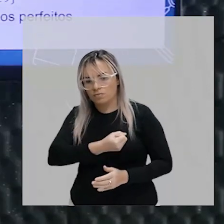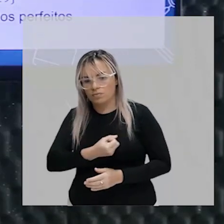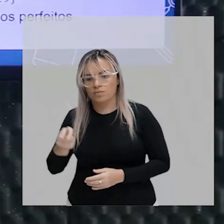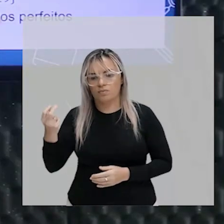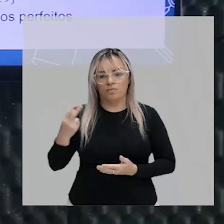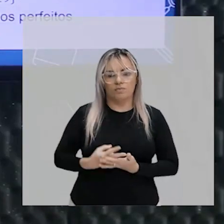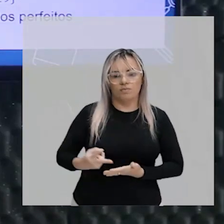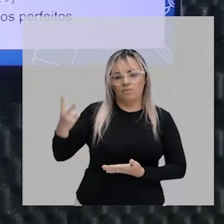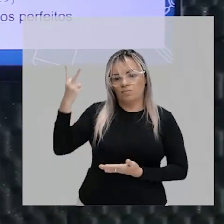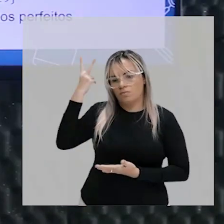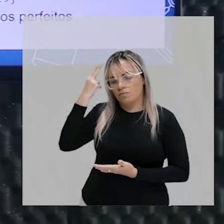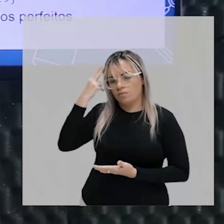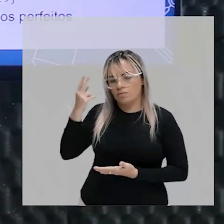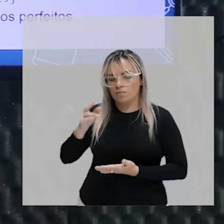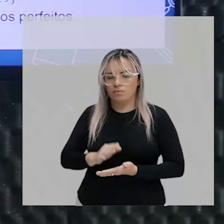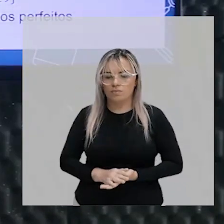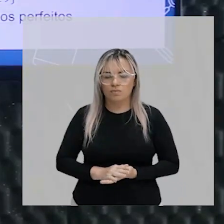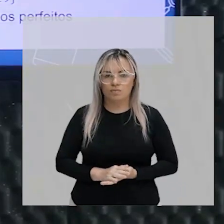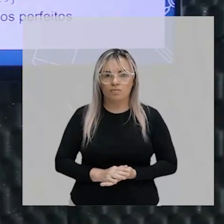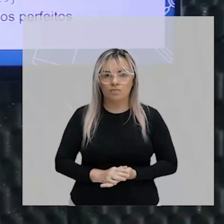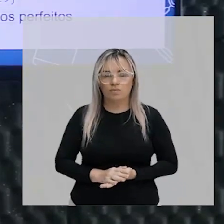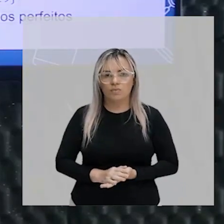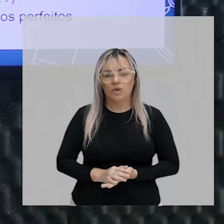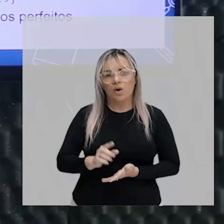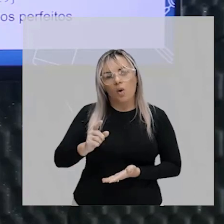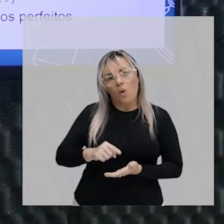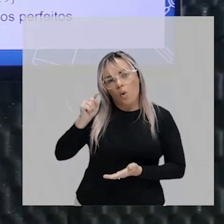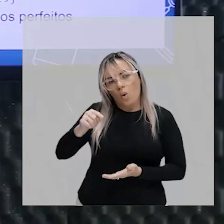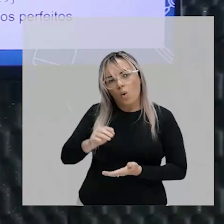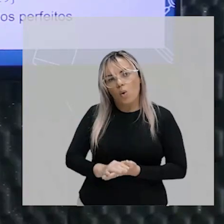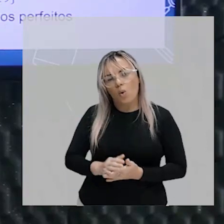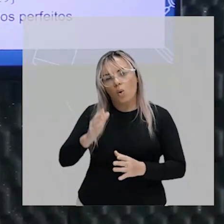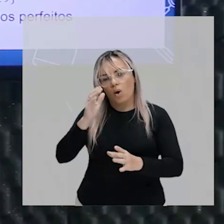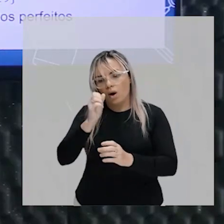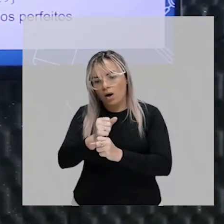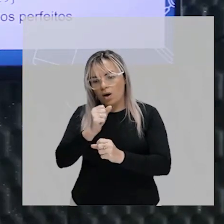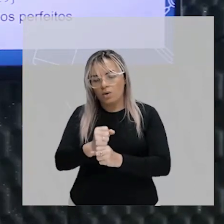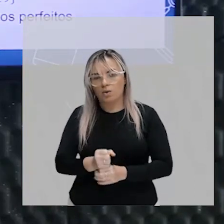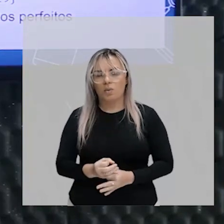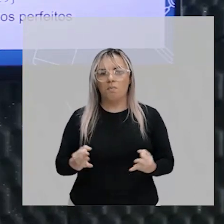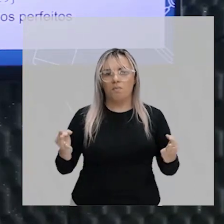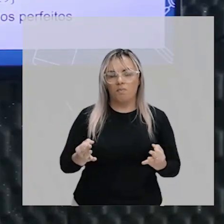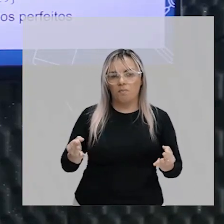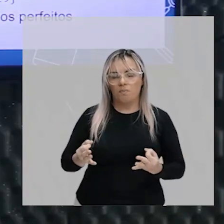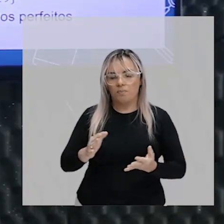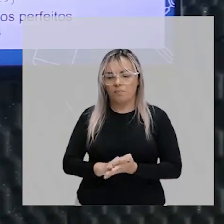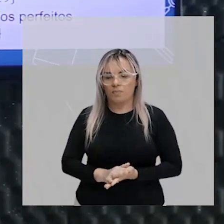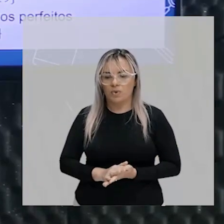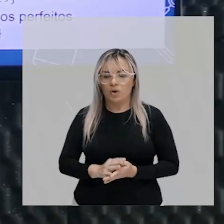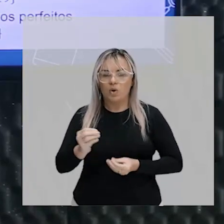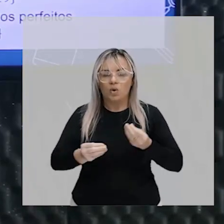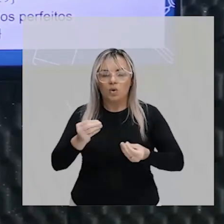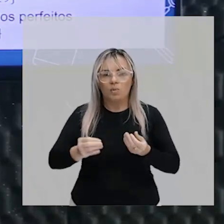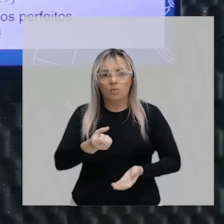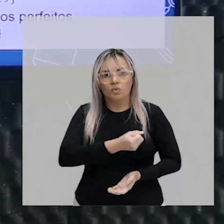naturais quadrados perfeitos como é que eu encontro um quadrado perfeito eu vou pegar os naturais e vou levar ao quadrado não é não Então